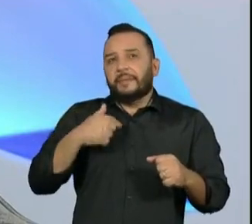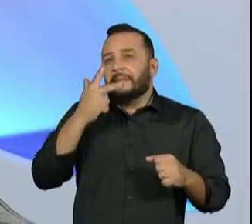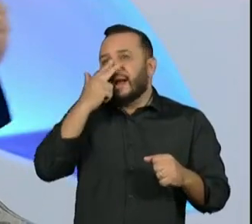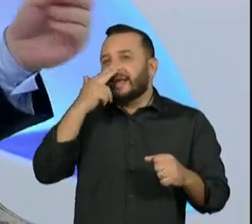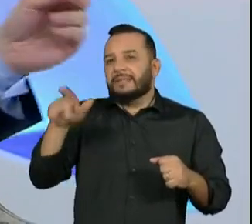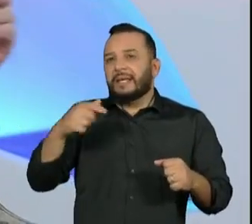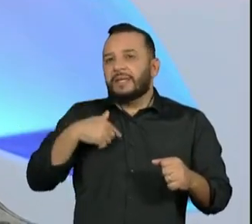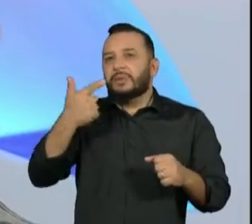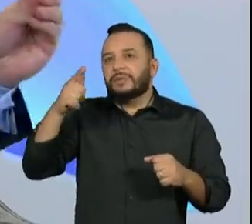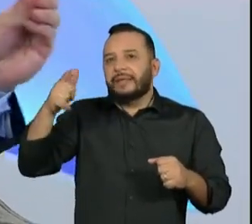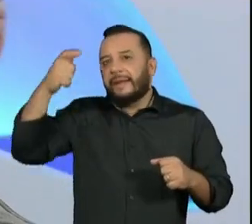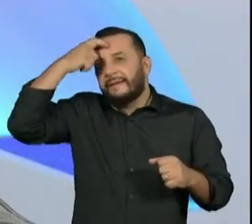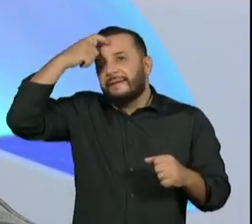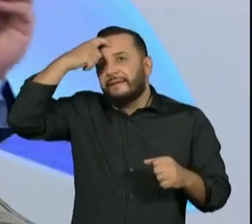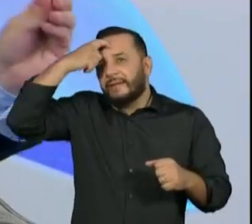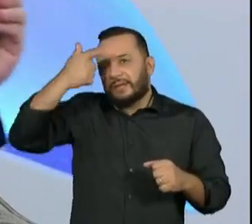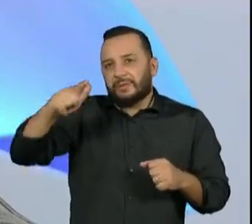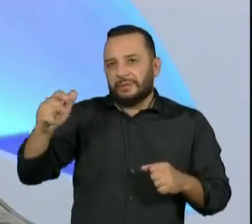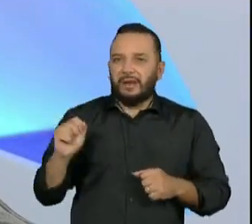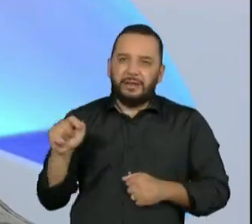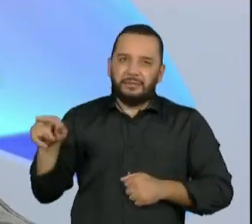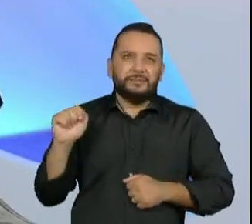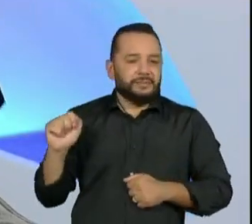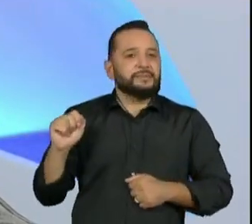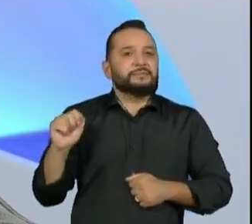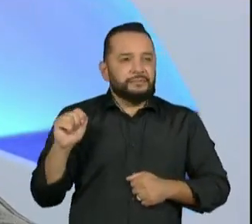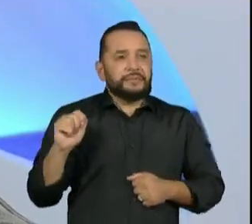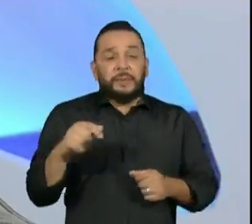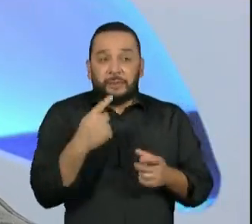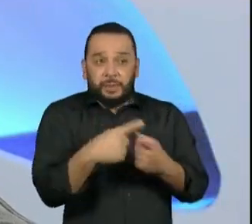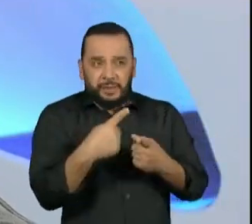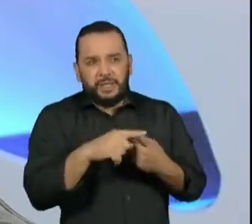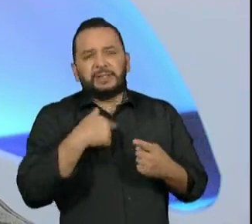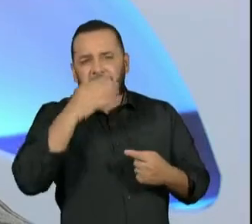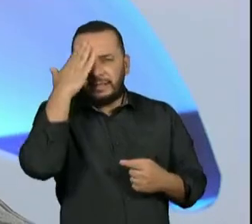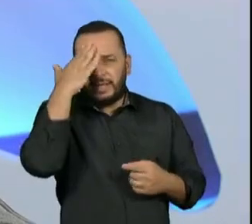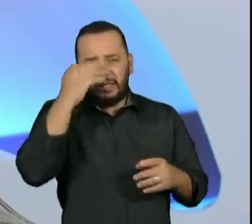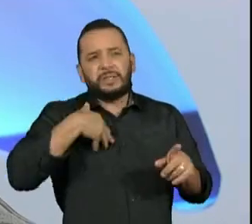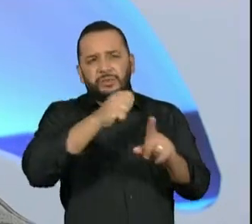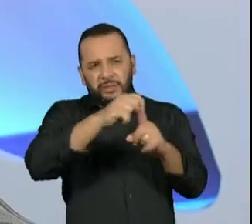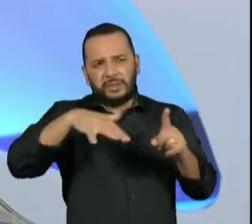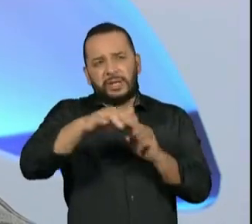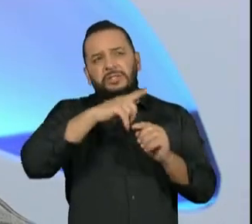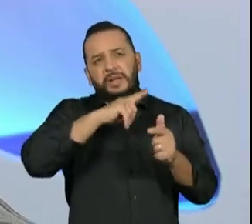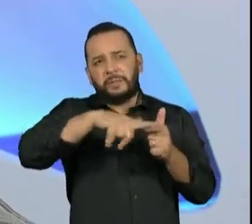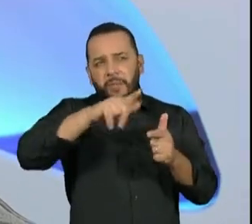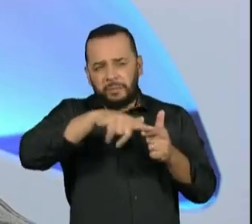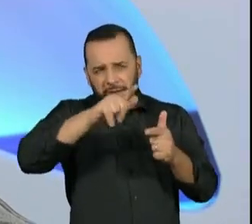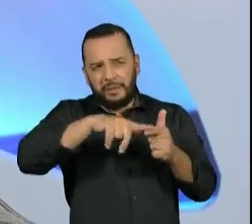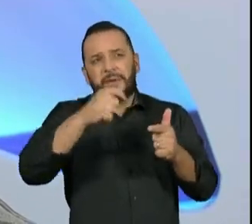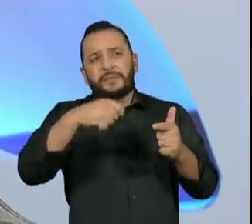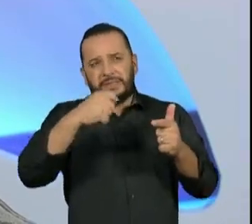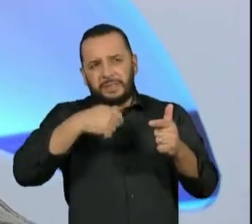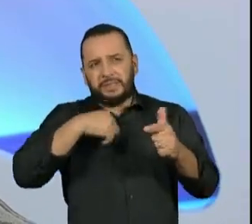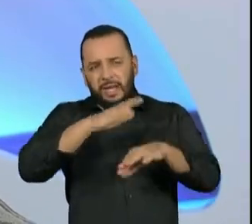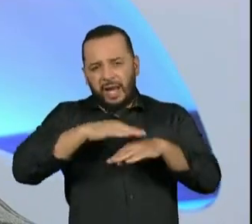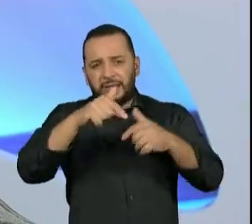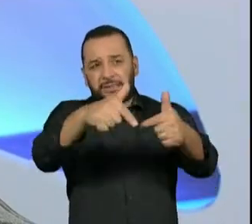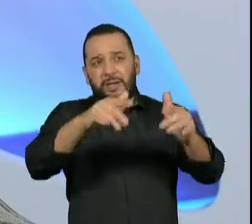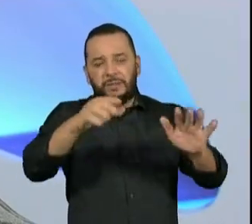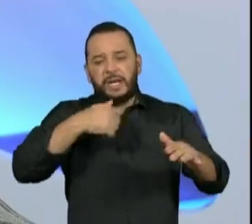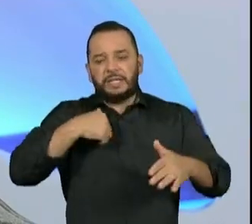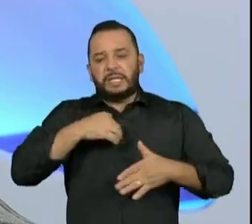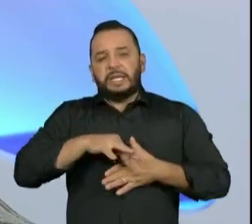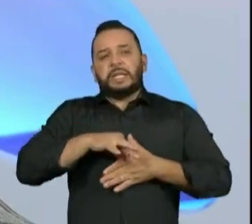quando ele está apenas a sinalizar problemas da sociedade que são problemas importantes e que têm que ter uma resposta. Porque a partir do momento em que o líder populista